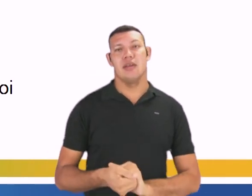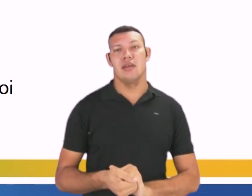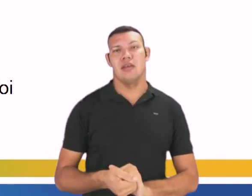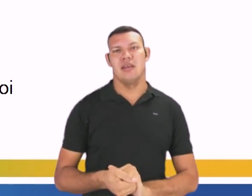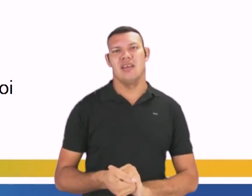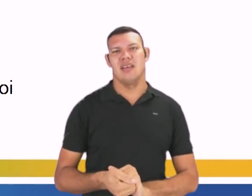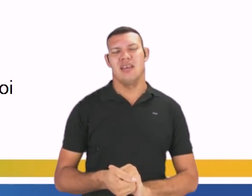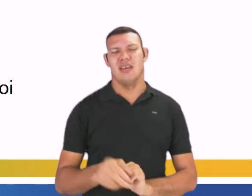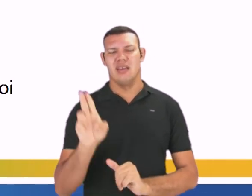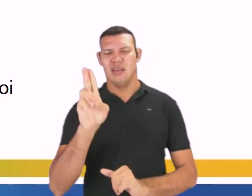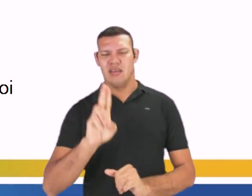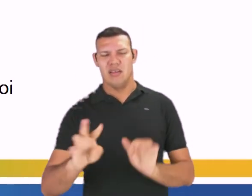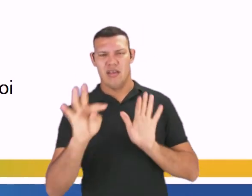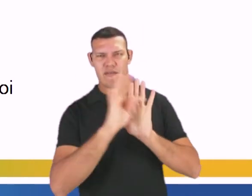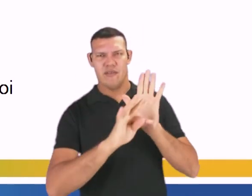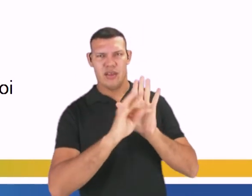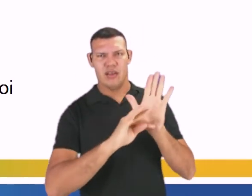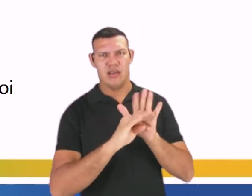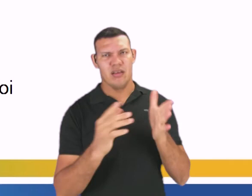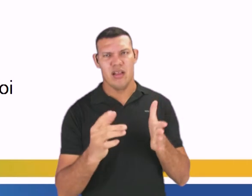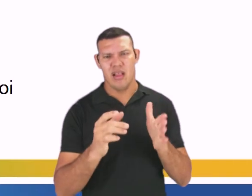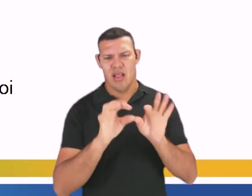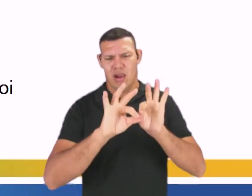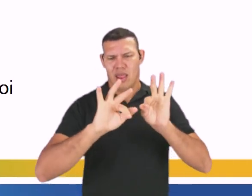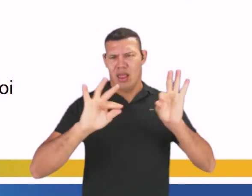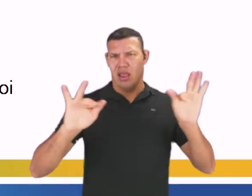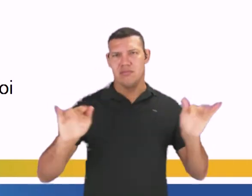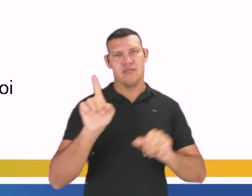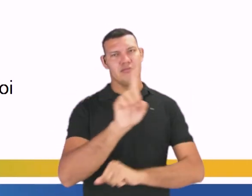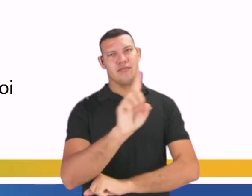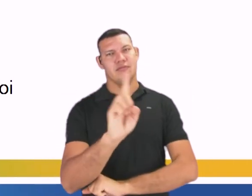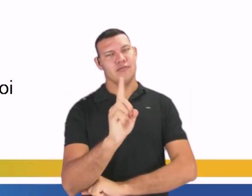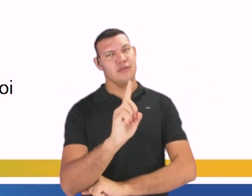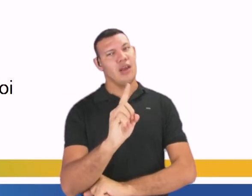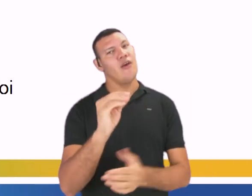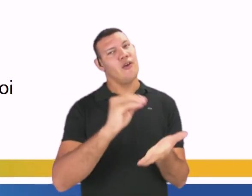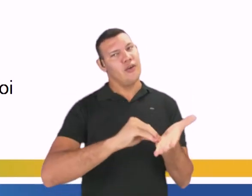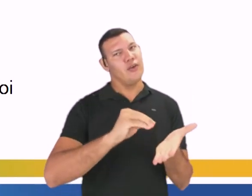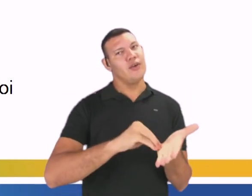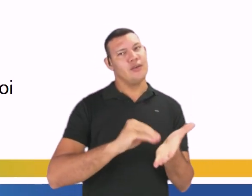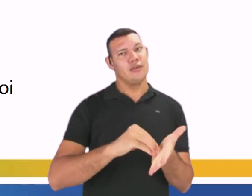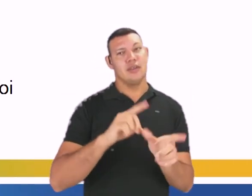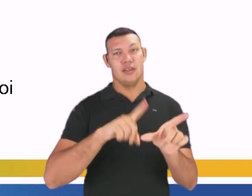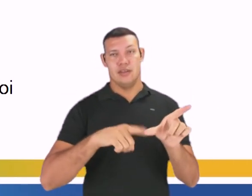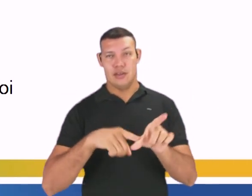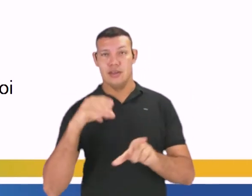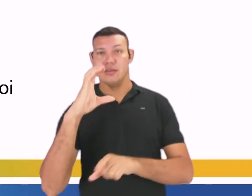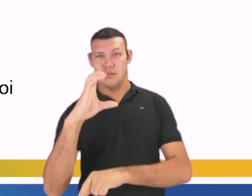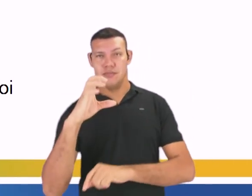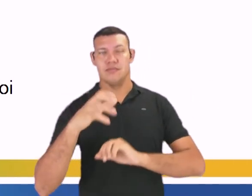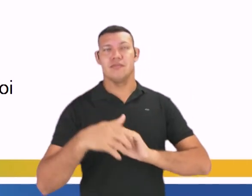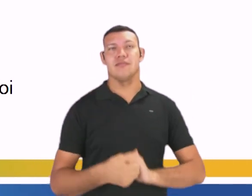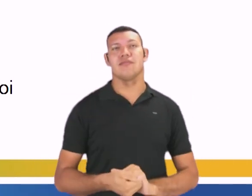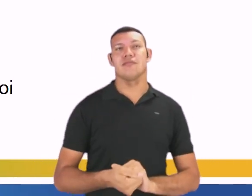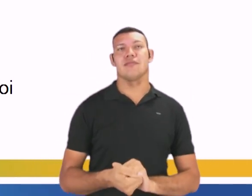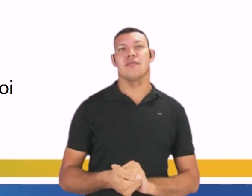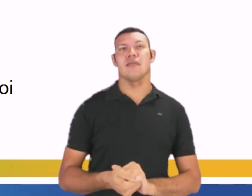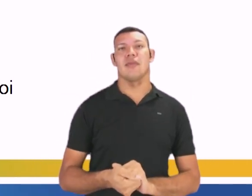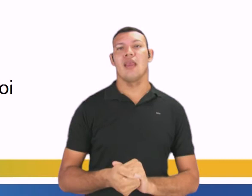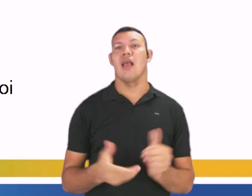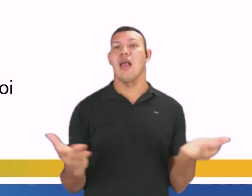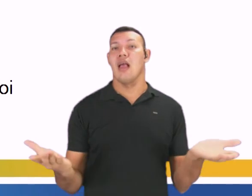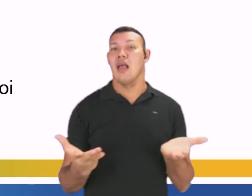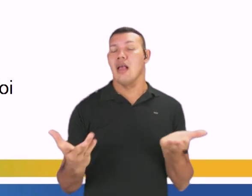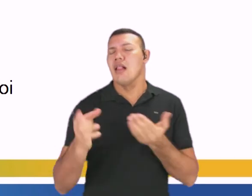utilizar aquela fórmula de Bhaskara. Então, nesse caso, como está faltando o termo C da função, então nós